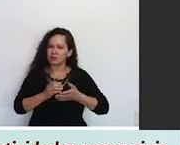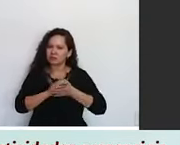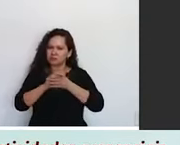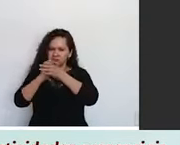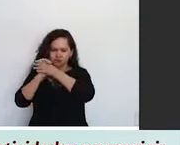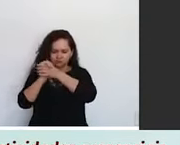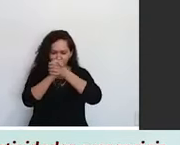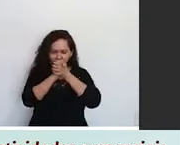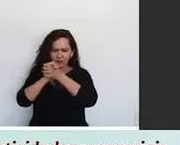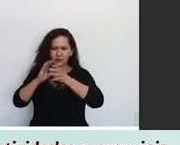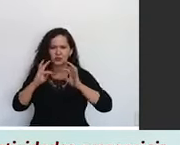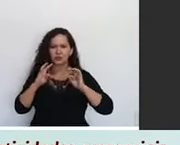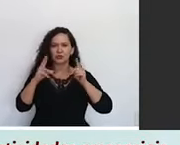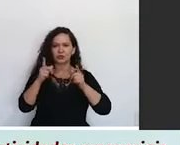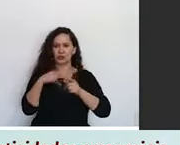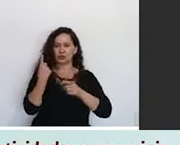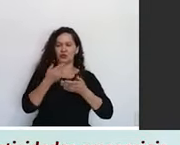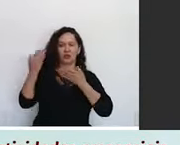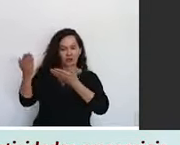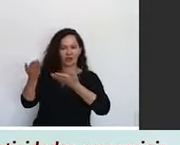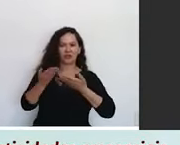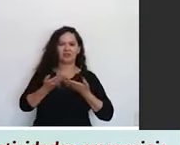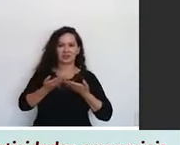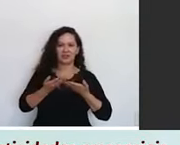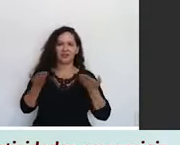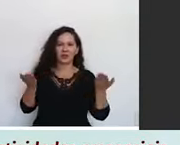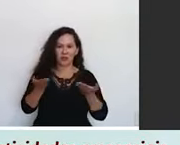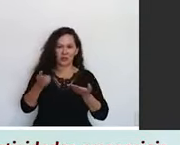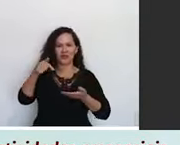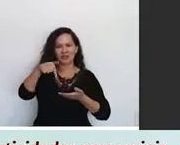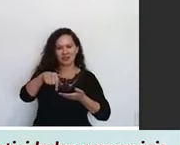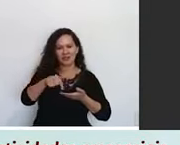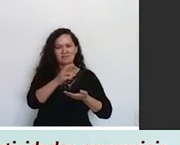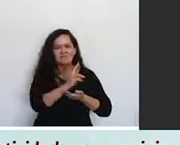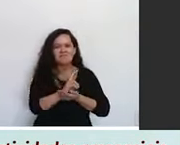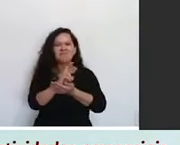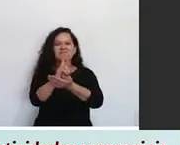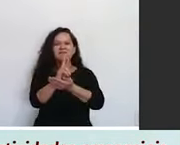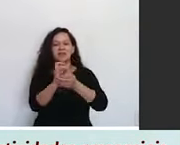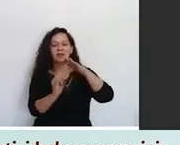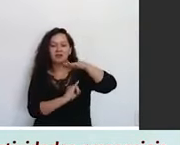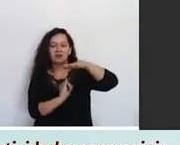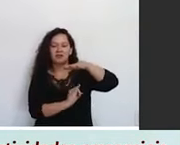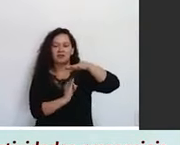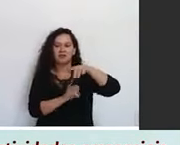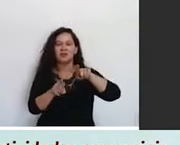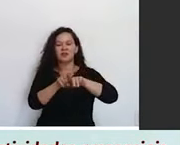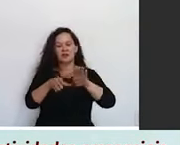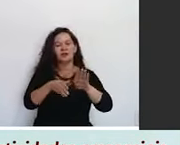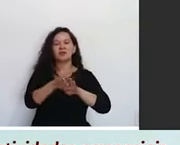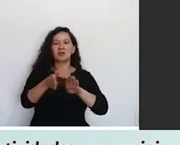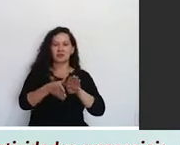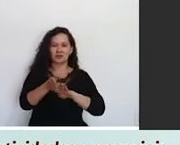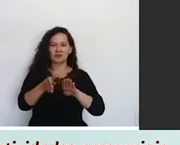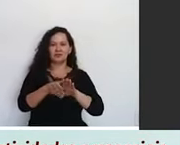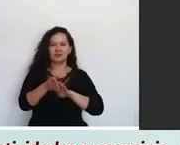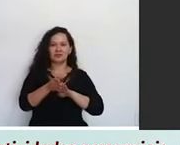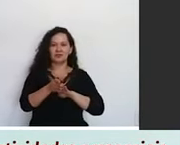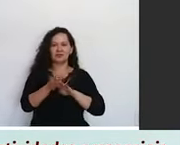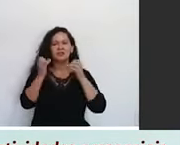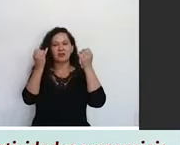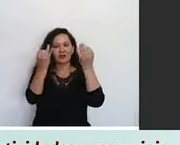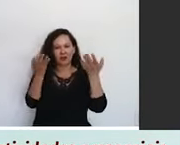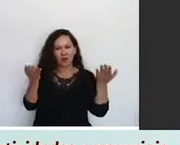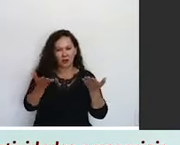todos os nossos convidados, que estão hoje aqui para representar as entidades e os conselhos que irão falar nessa plenária. Eu